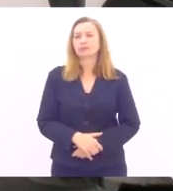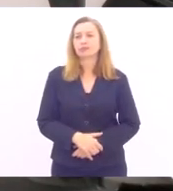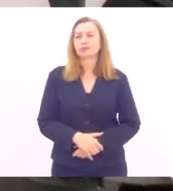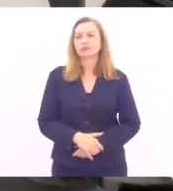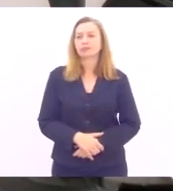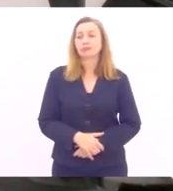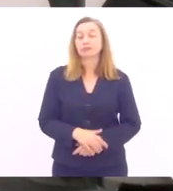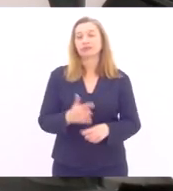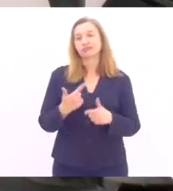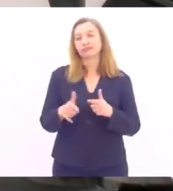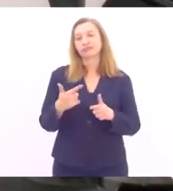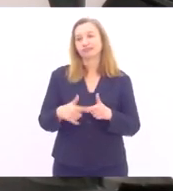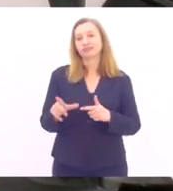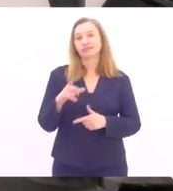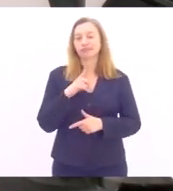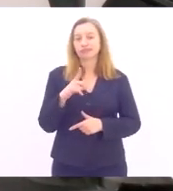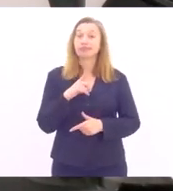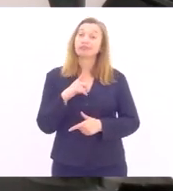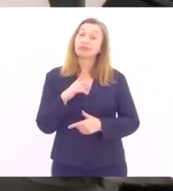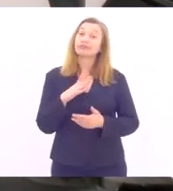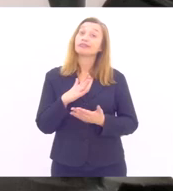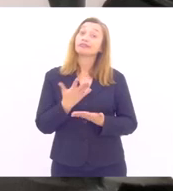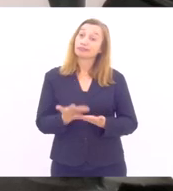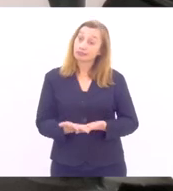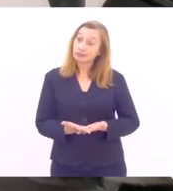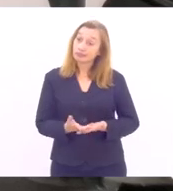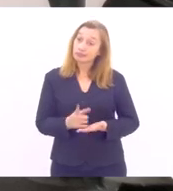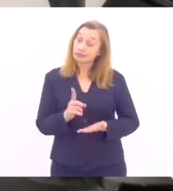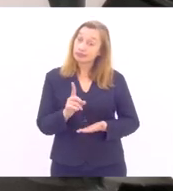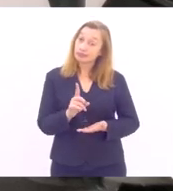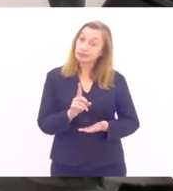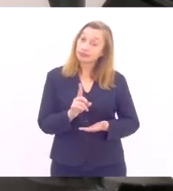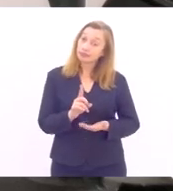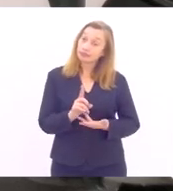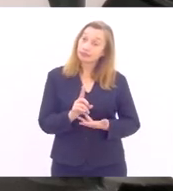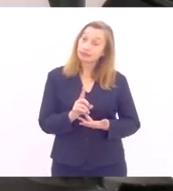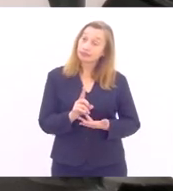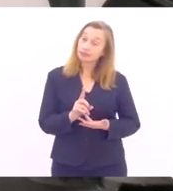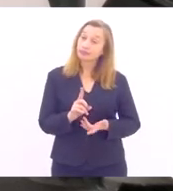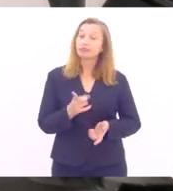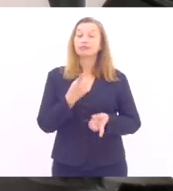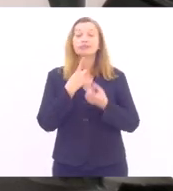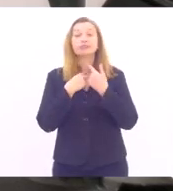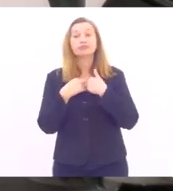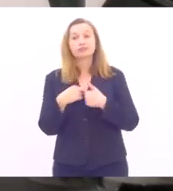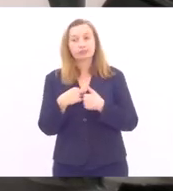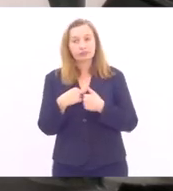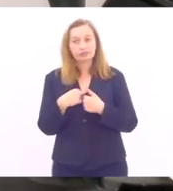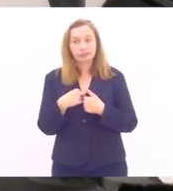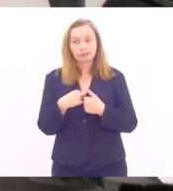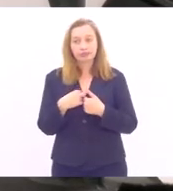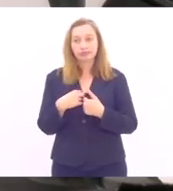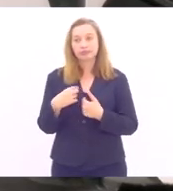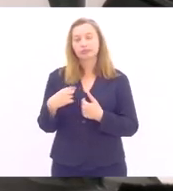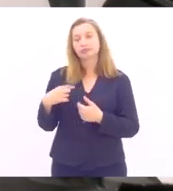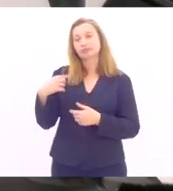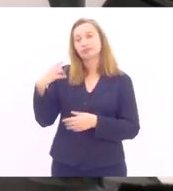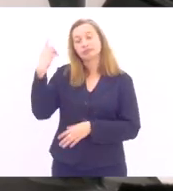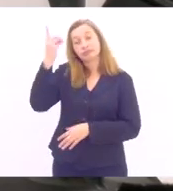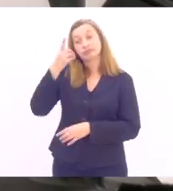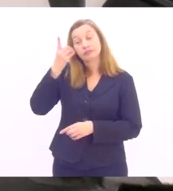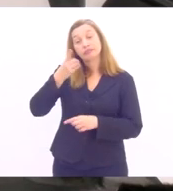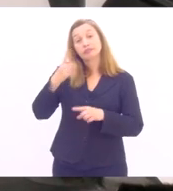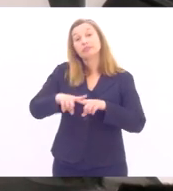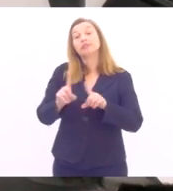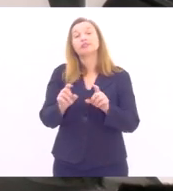isso gera um problema que talvez não seja a vontade do legislador, acredito que não seja, mas que pode